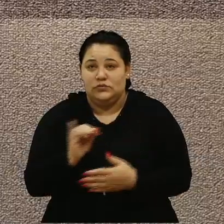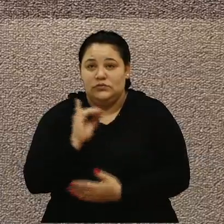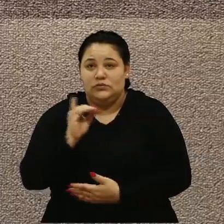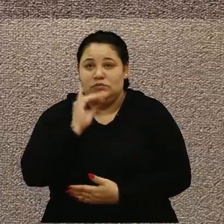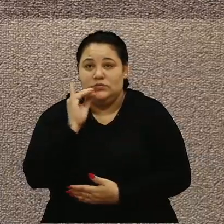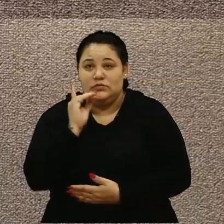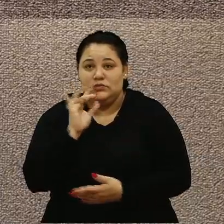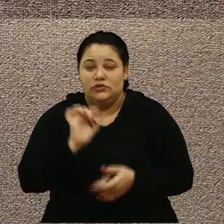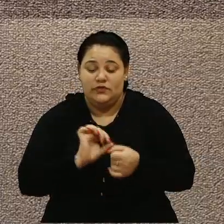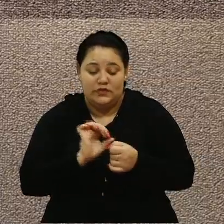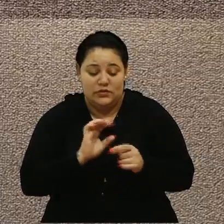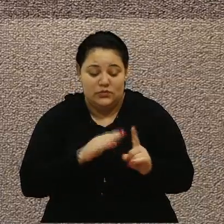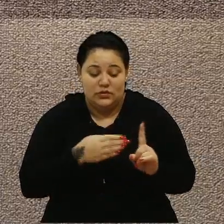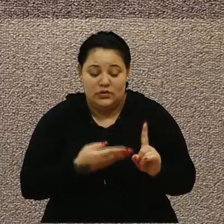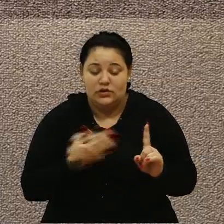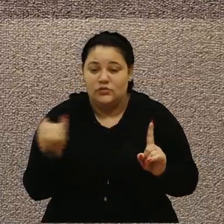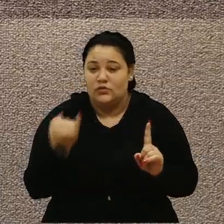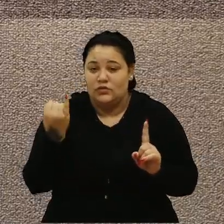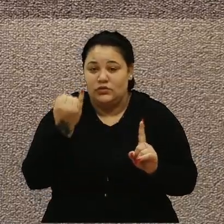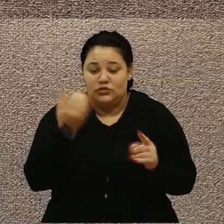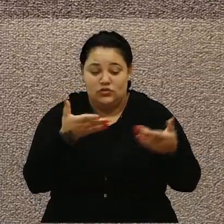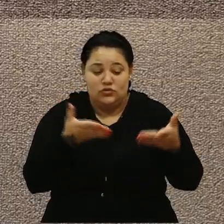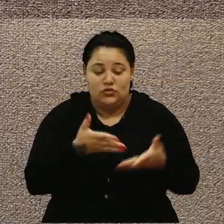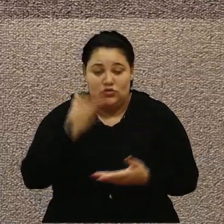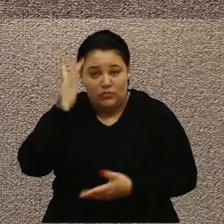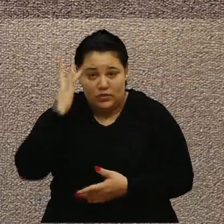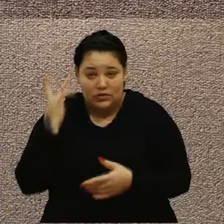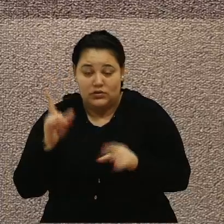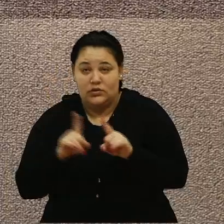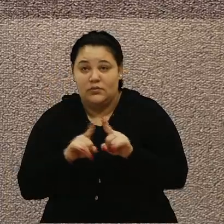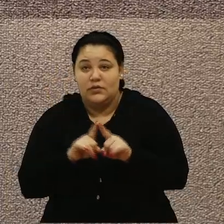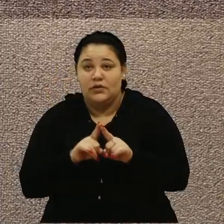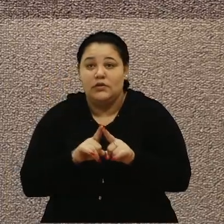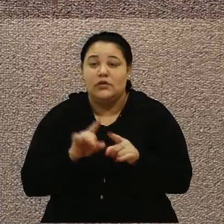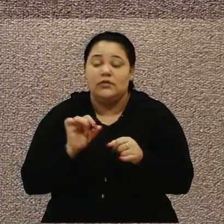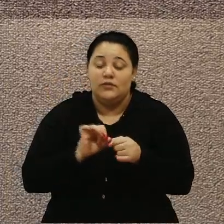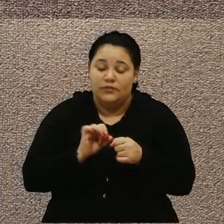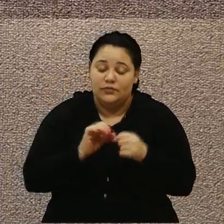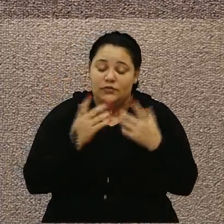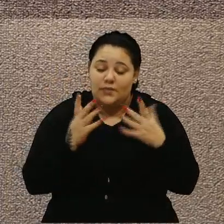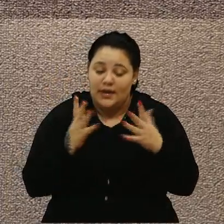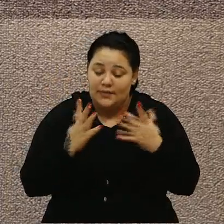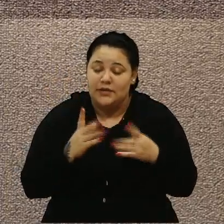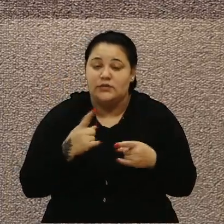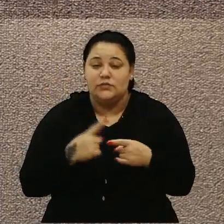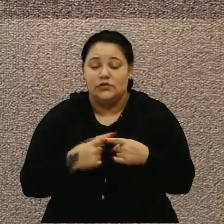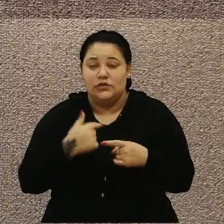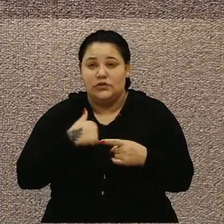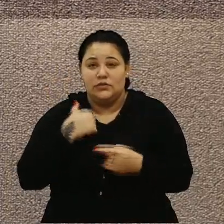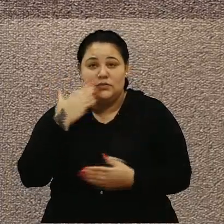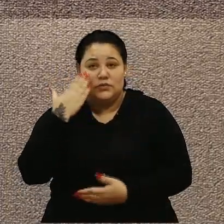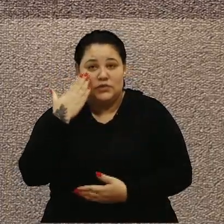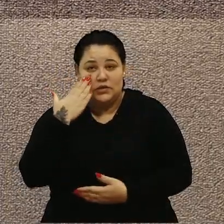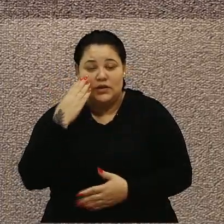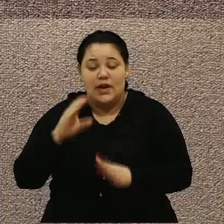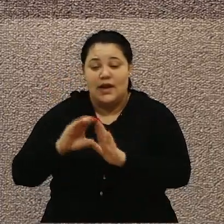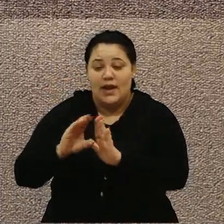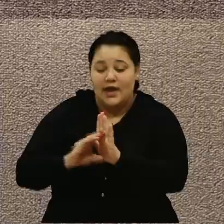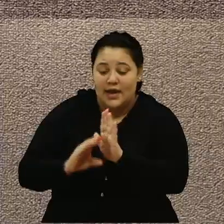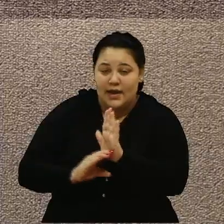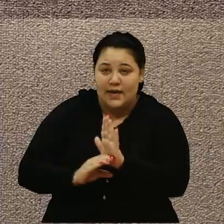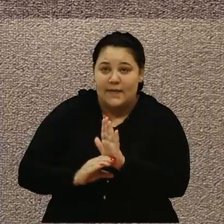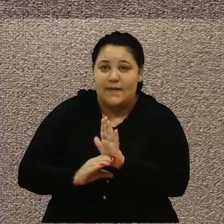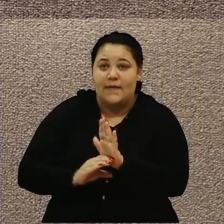fazer uma homenagem para ele, hoje e amanhã. Então, também estou fazendo um voto de congratulações, porque eu sei que a carreira, galgar